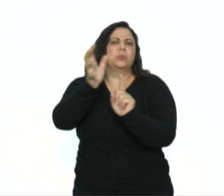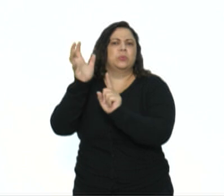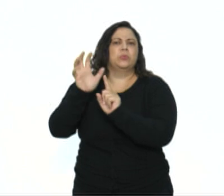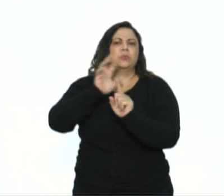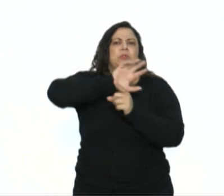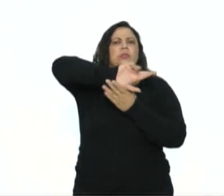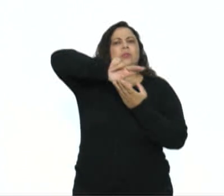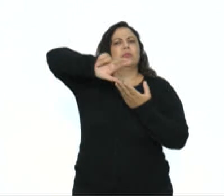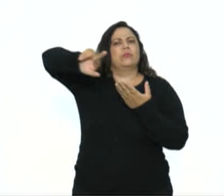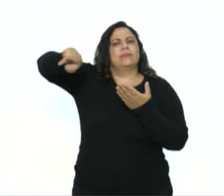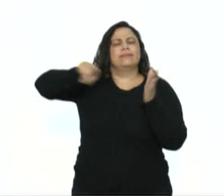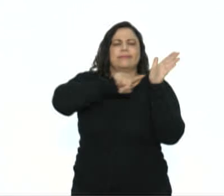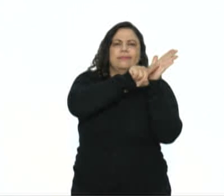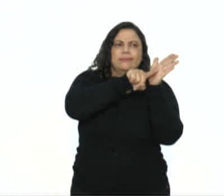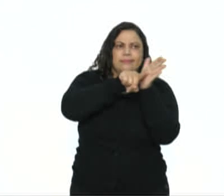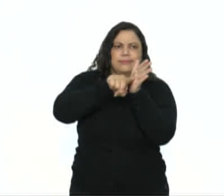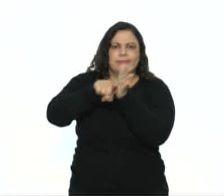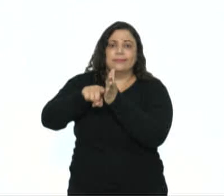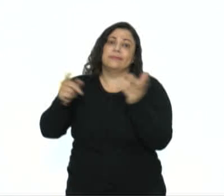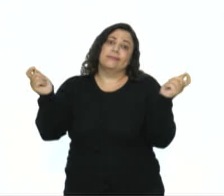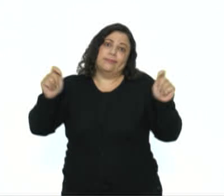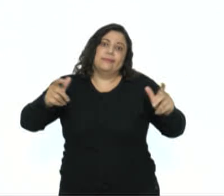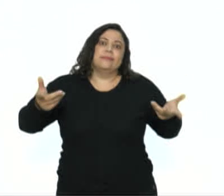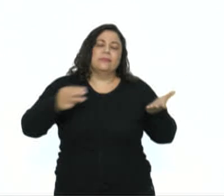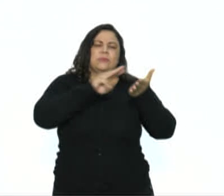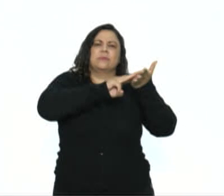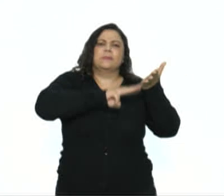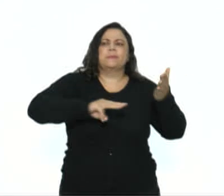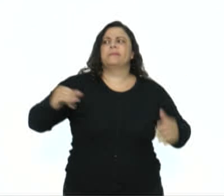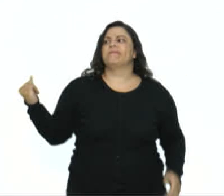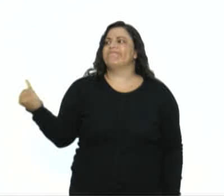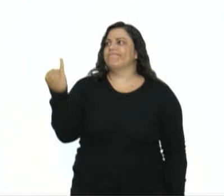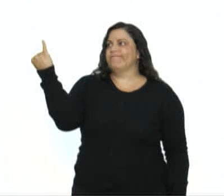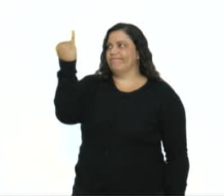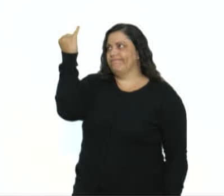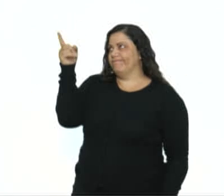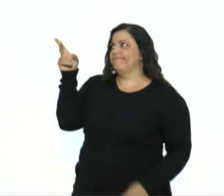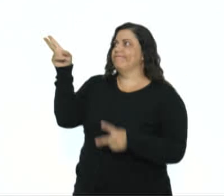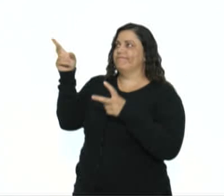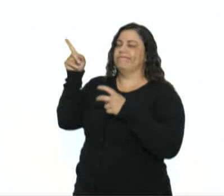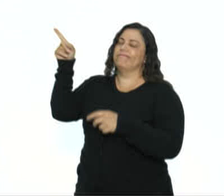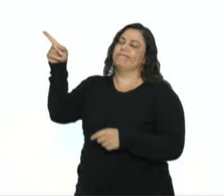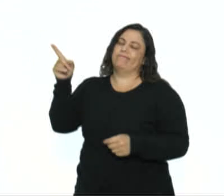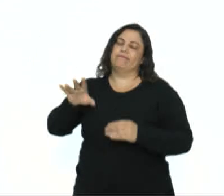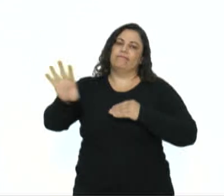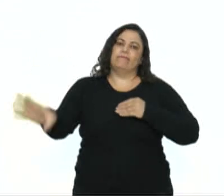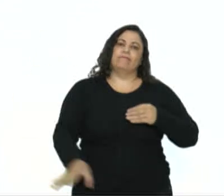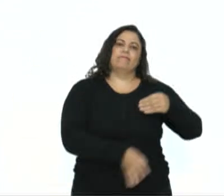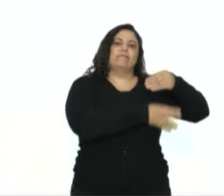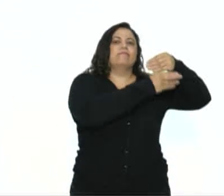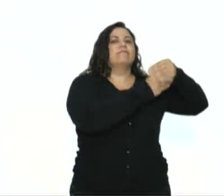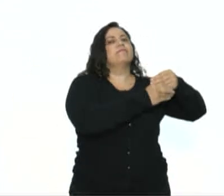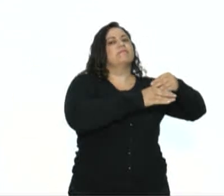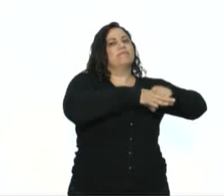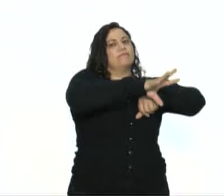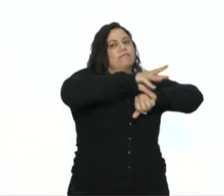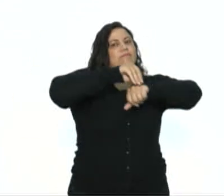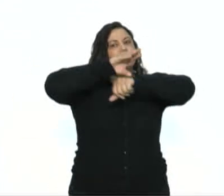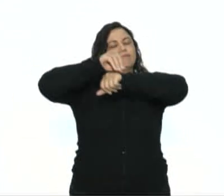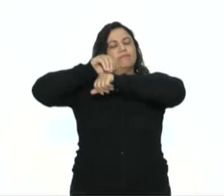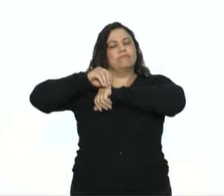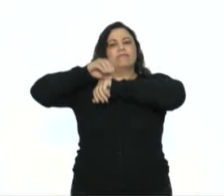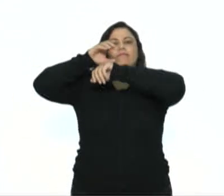outras ciências? Foi um método muito importante, pois suplantou o conhecimento